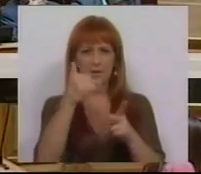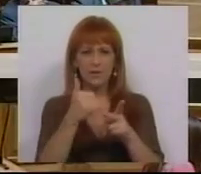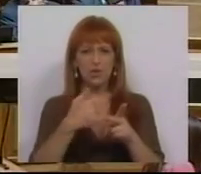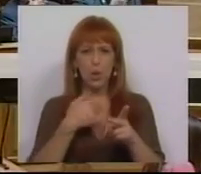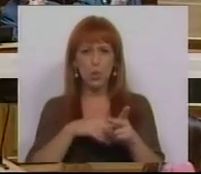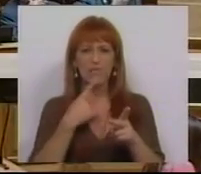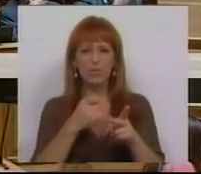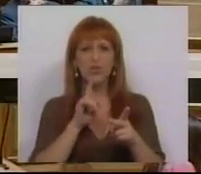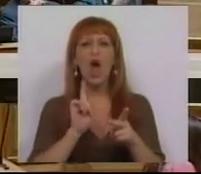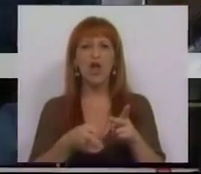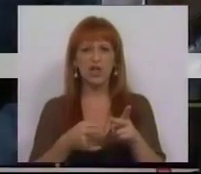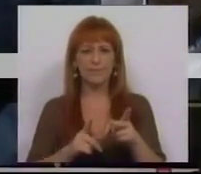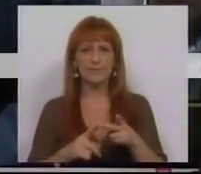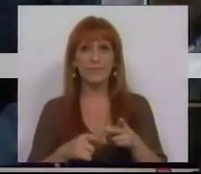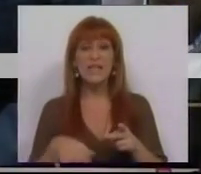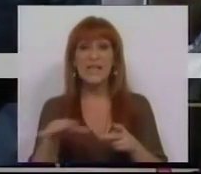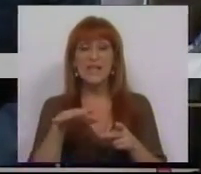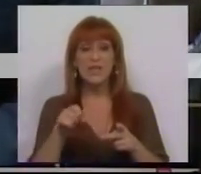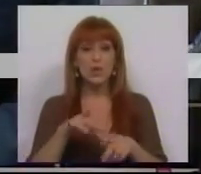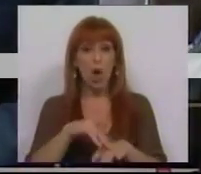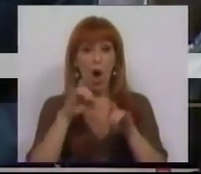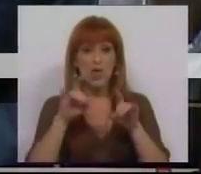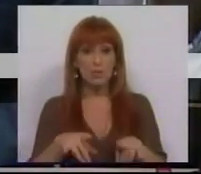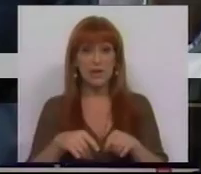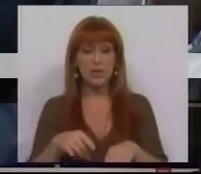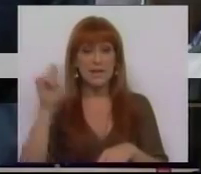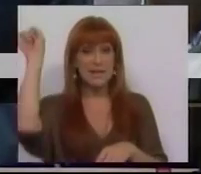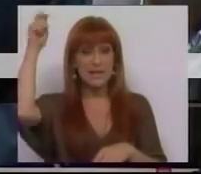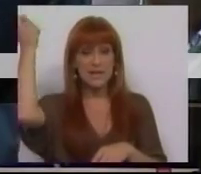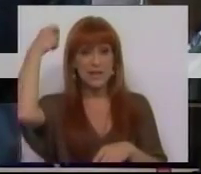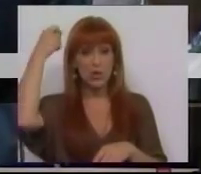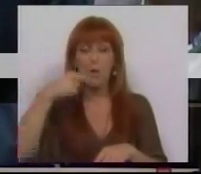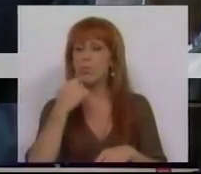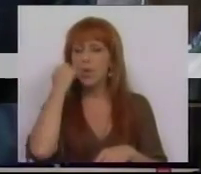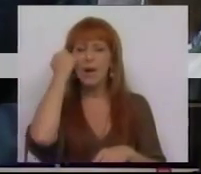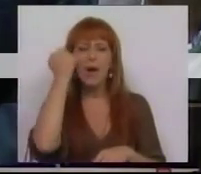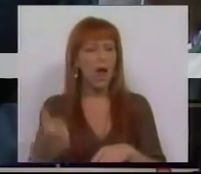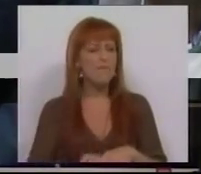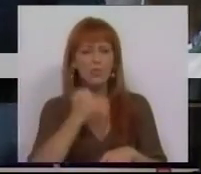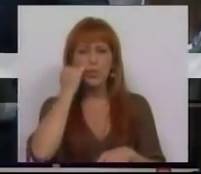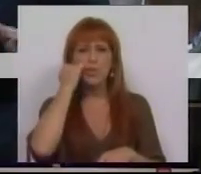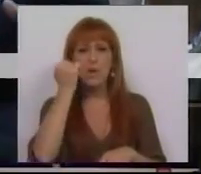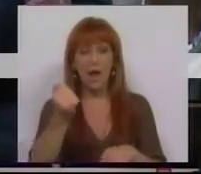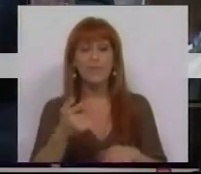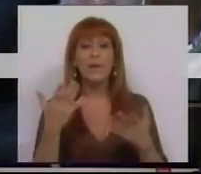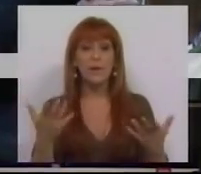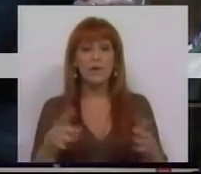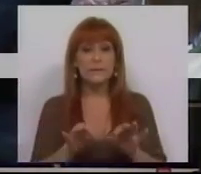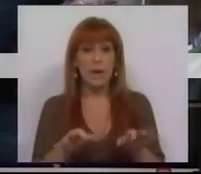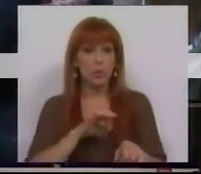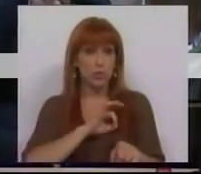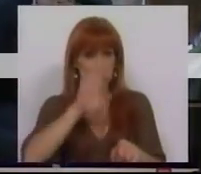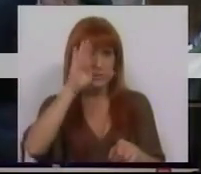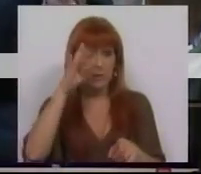em segundo lugar, gostava de lhe perguntar o seguinte: a situação do Hospital São João é gravíssima, gravíssima. É, como o